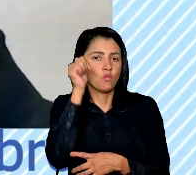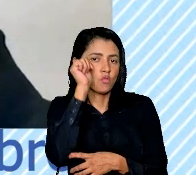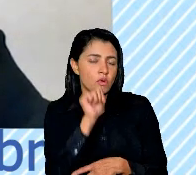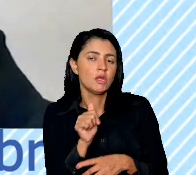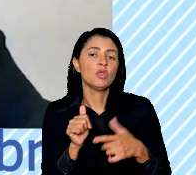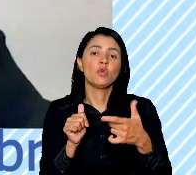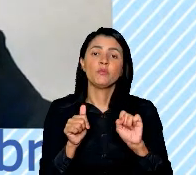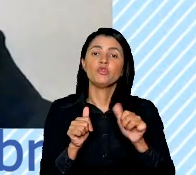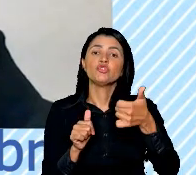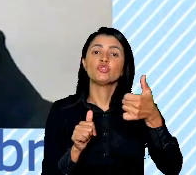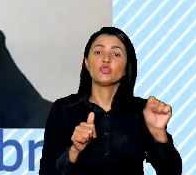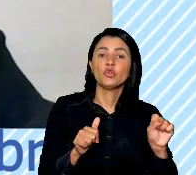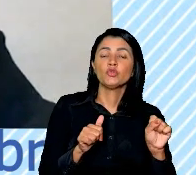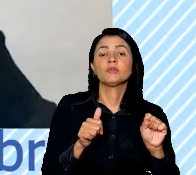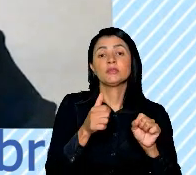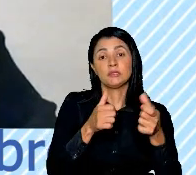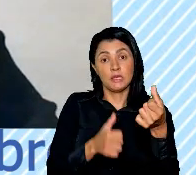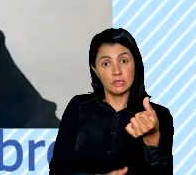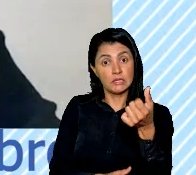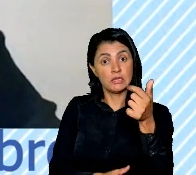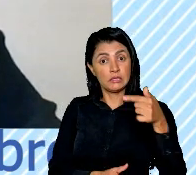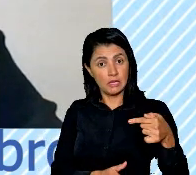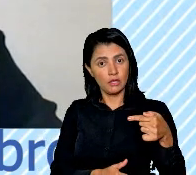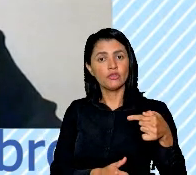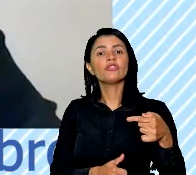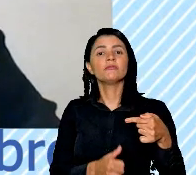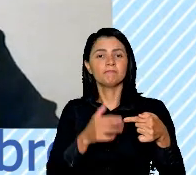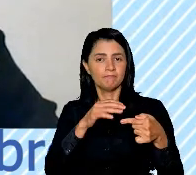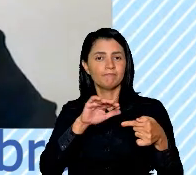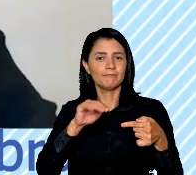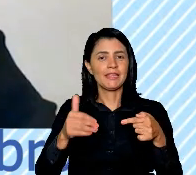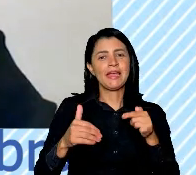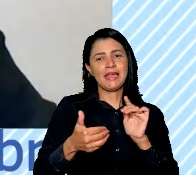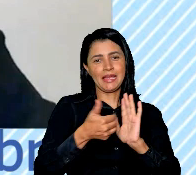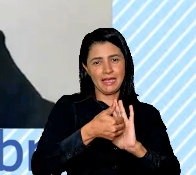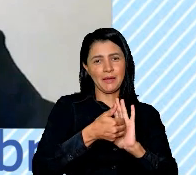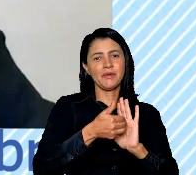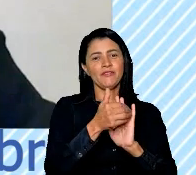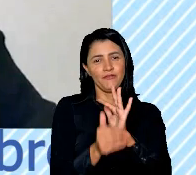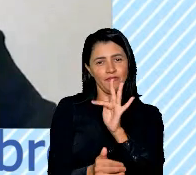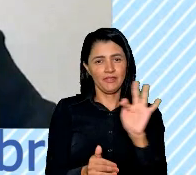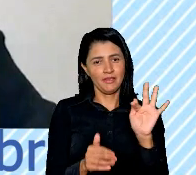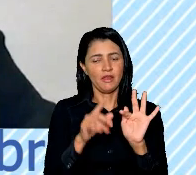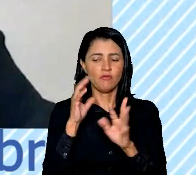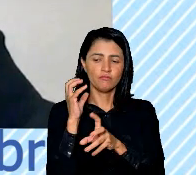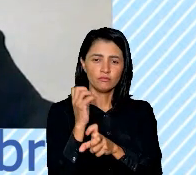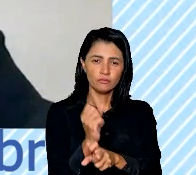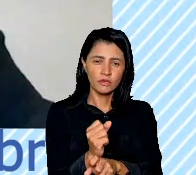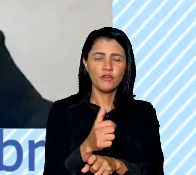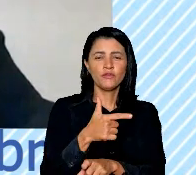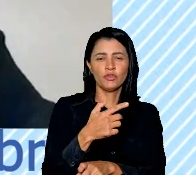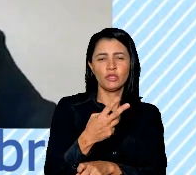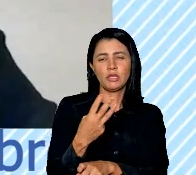2018, 77 na Câmara Federal, sendo a média mundial de 23%.